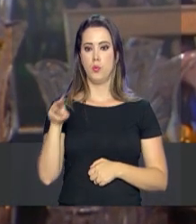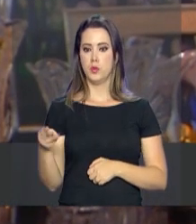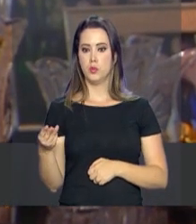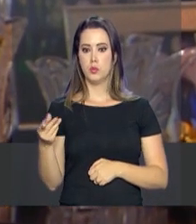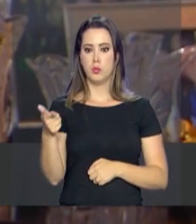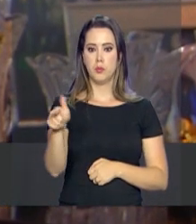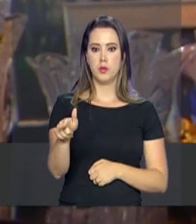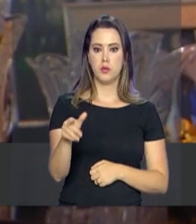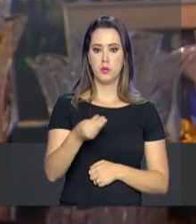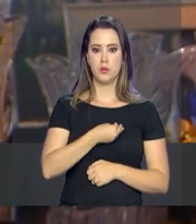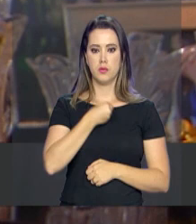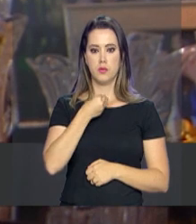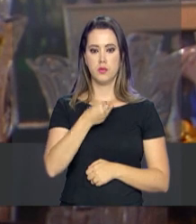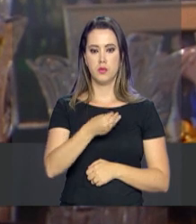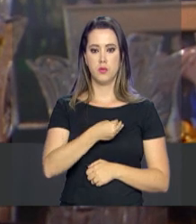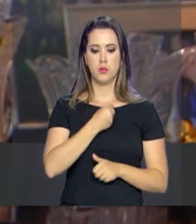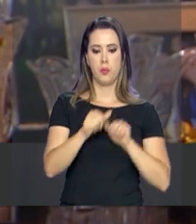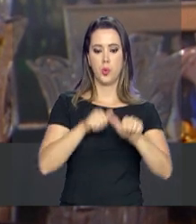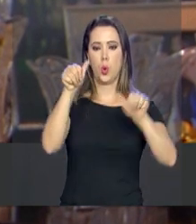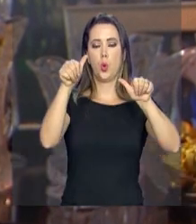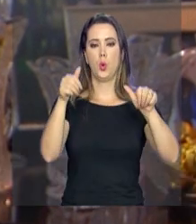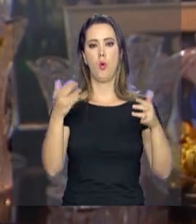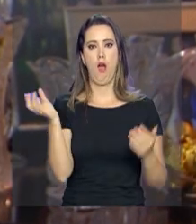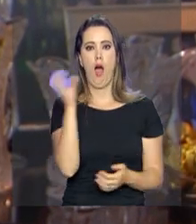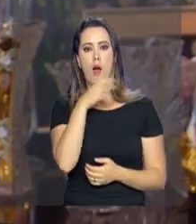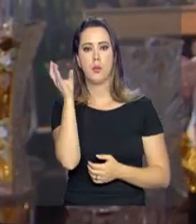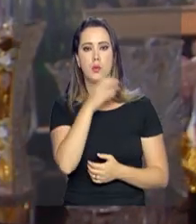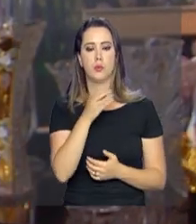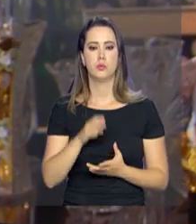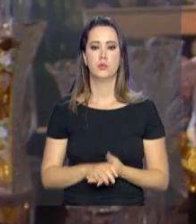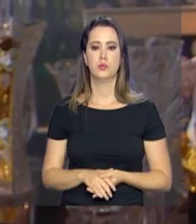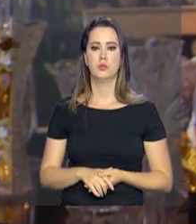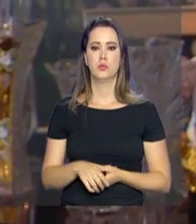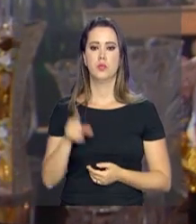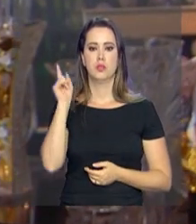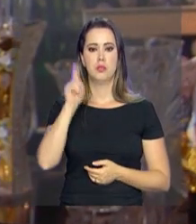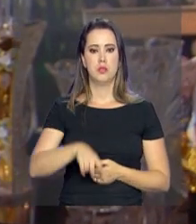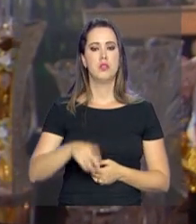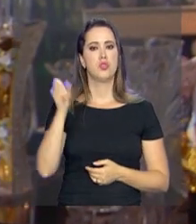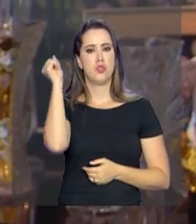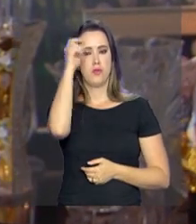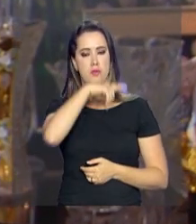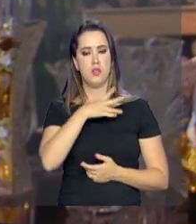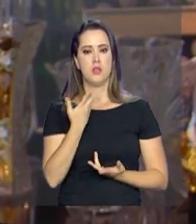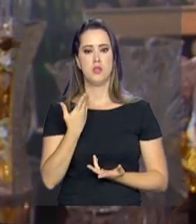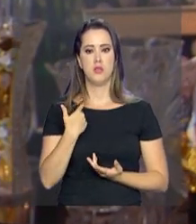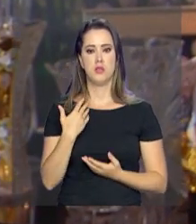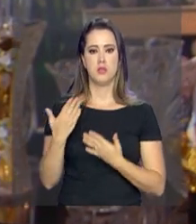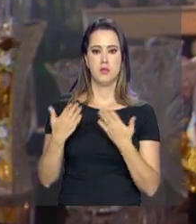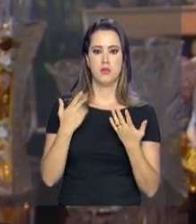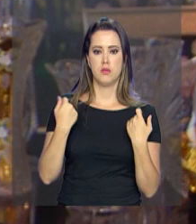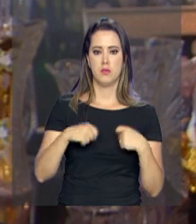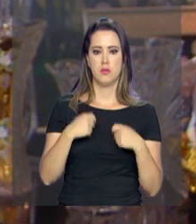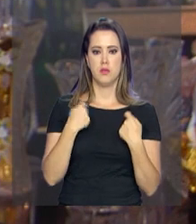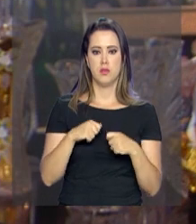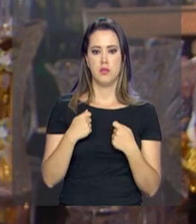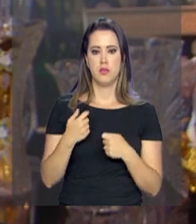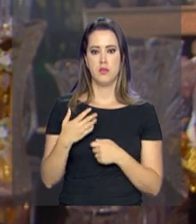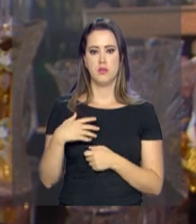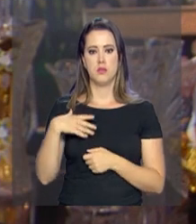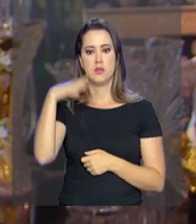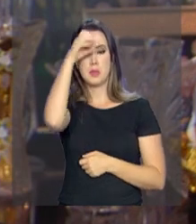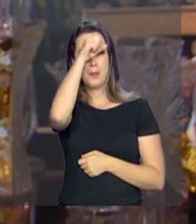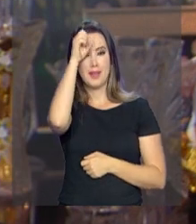a vida da gente muda muito rápido pra mim foi complicado né aí você tem que reaprender